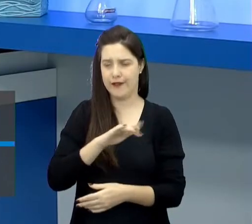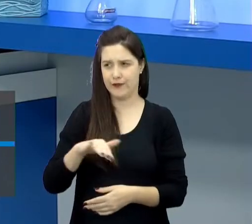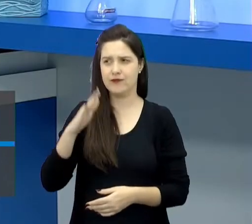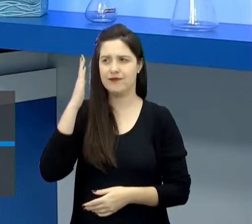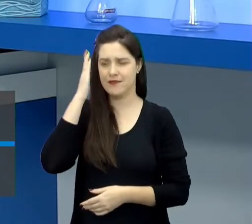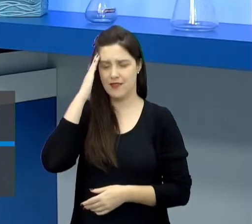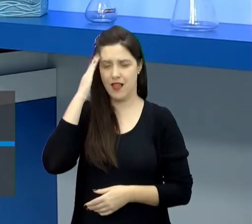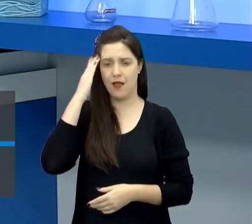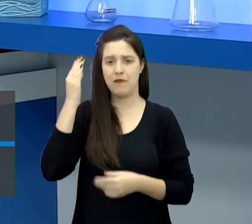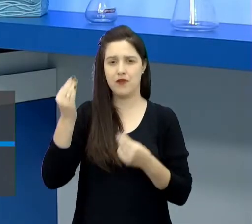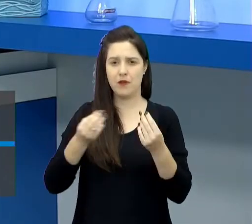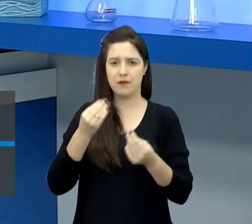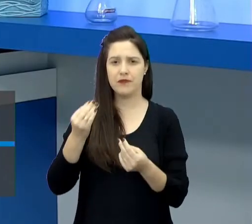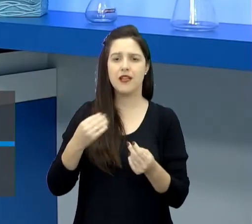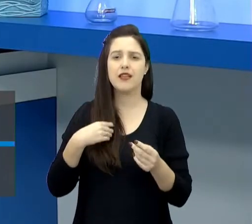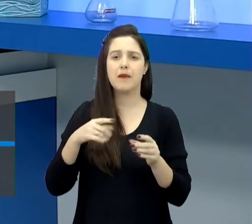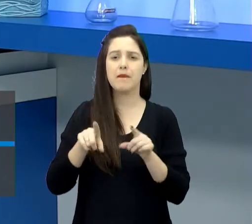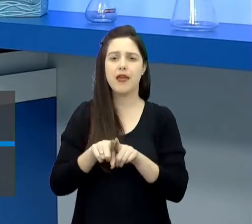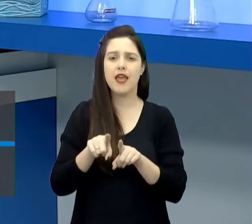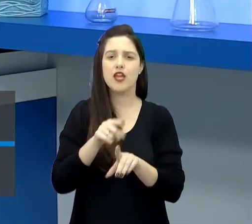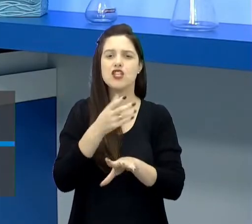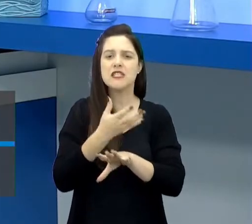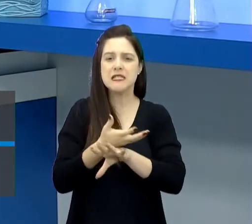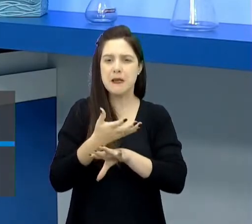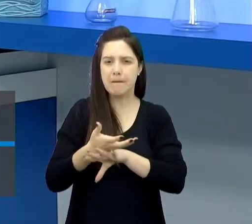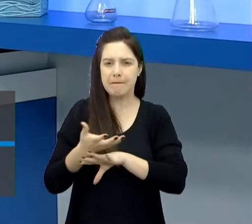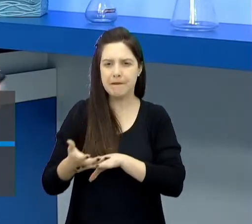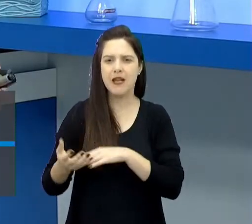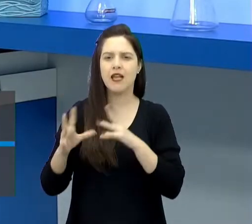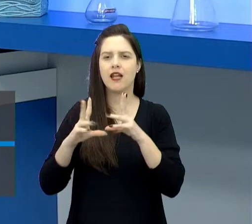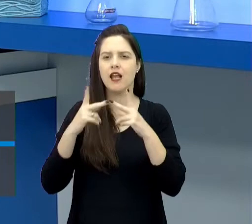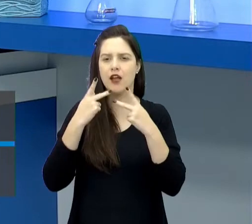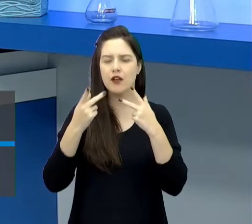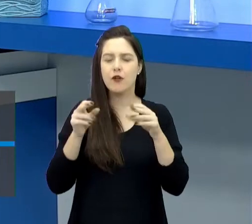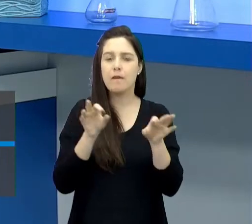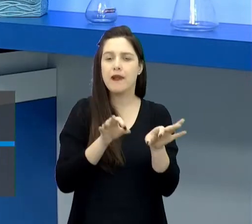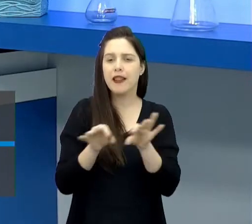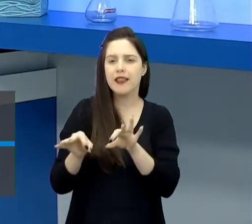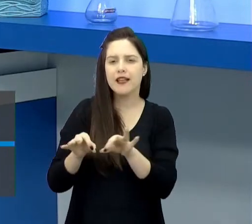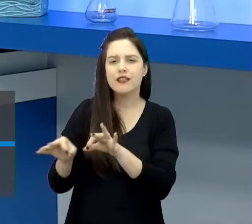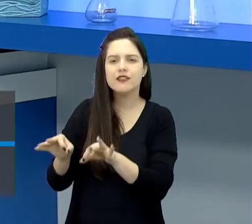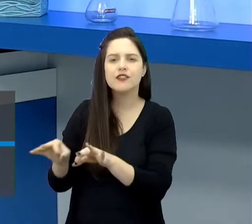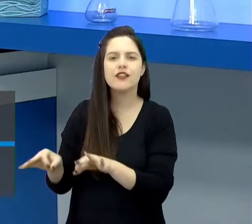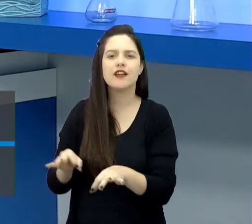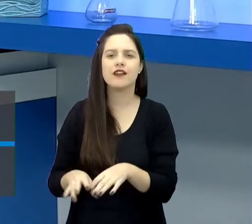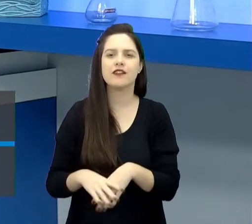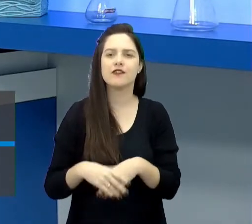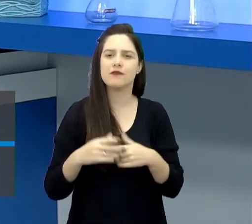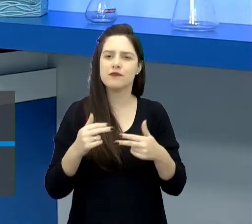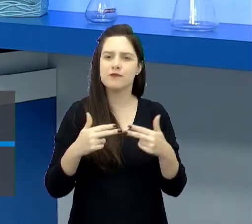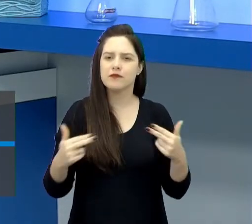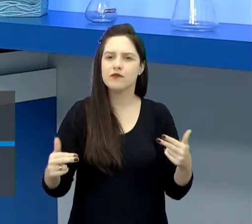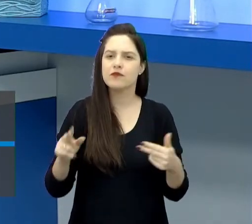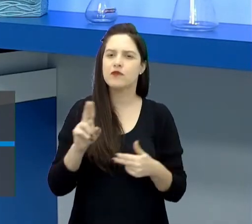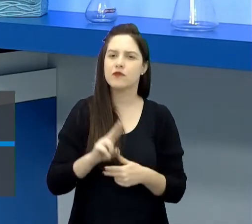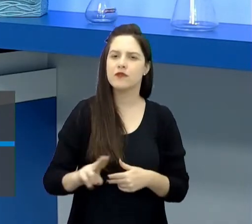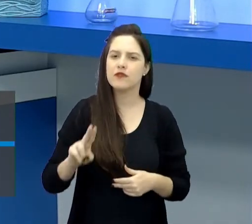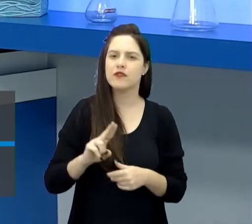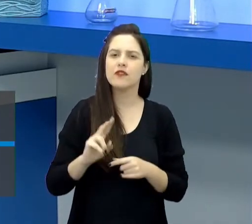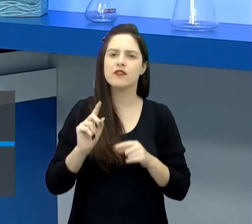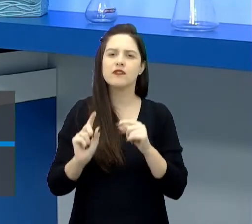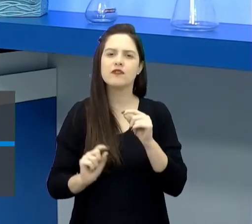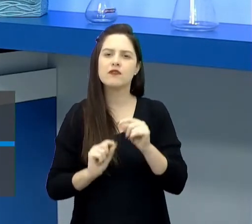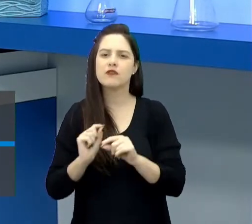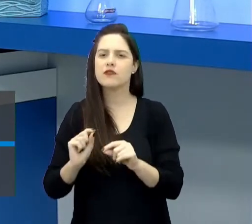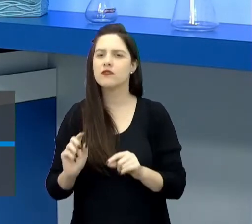do dinheiro, ter disciplina, né? A gente já falou bastante aí em planejar, alguns verbos aí que a gente utilizou. O que é